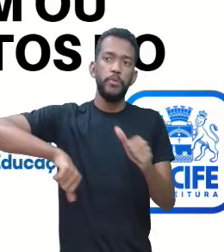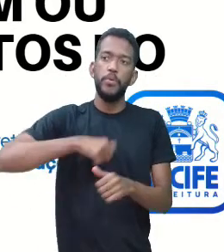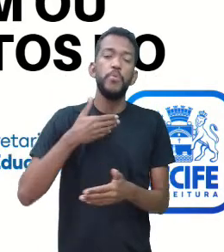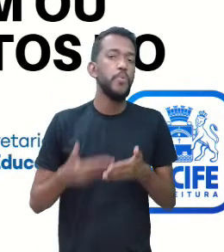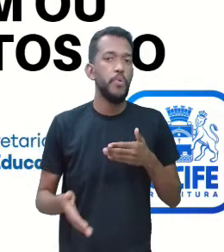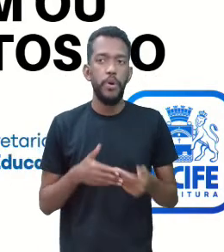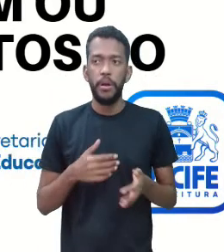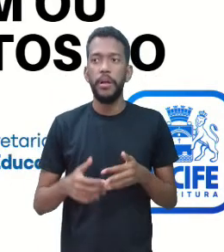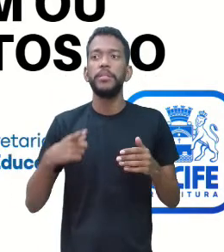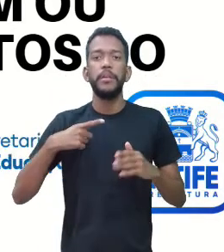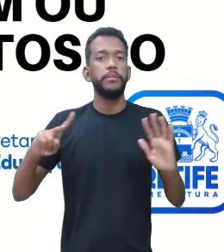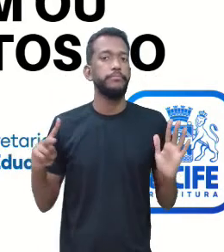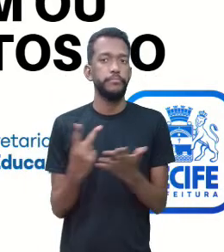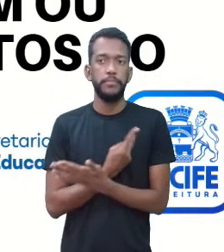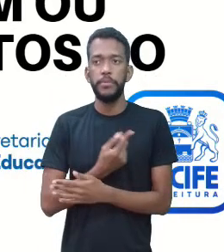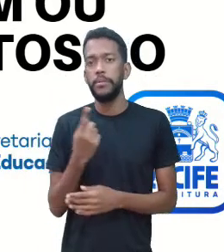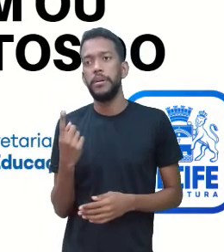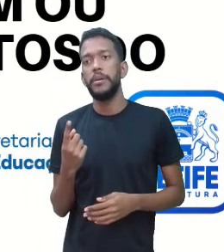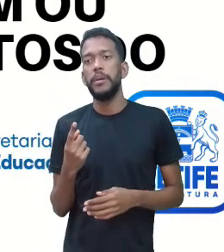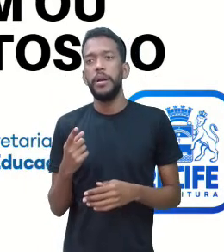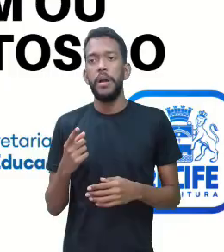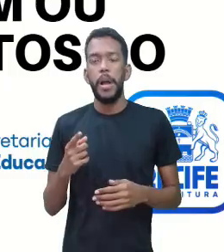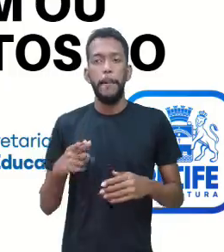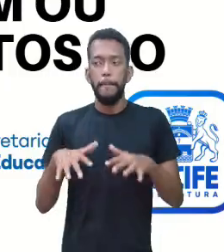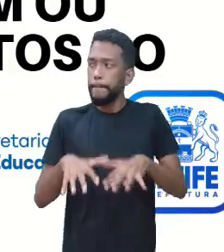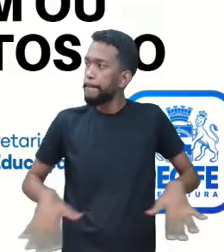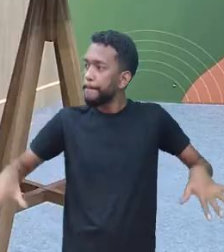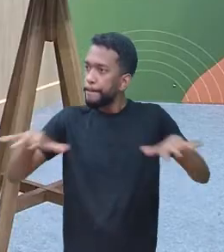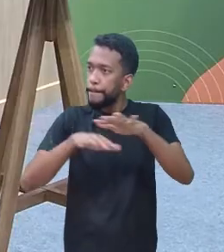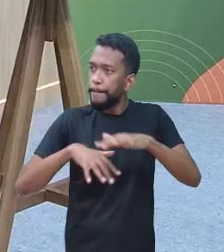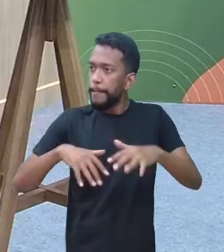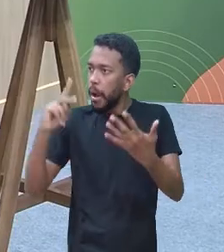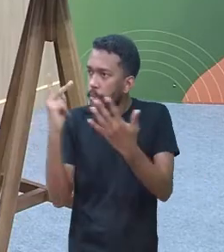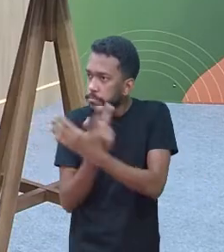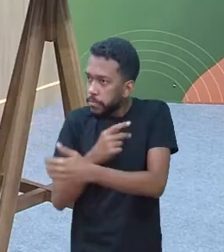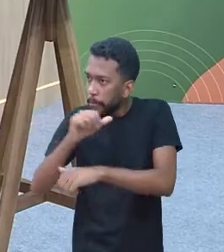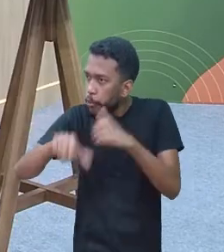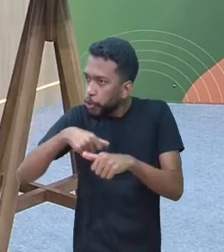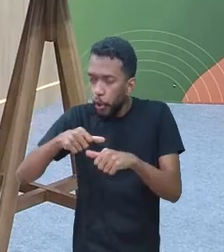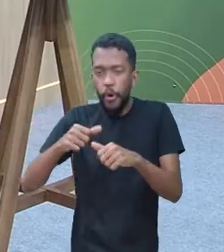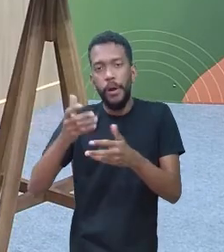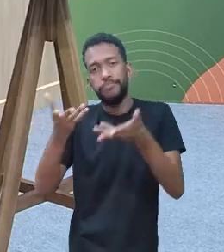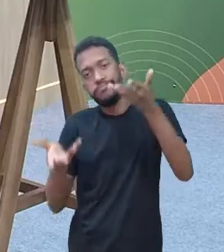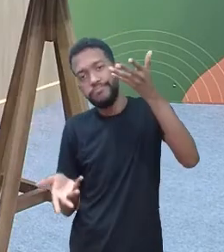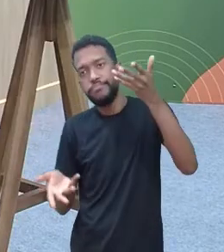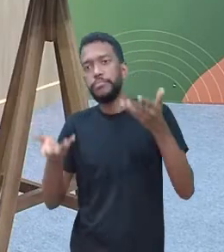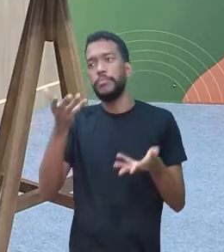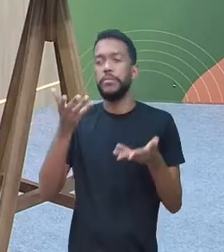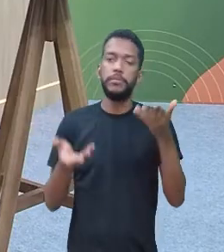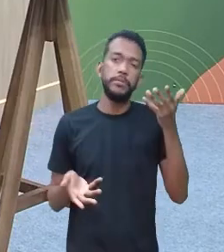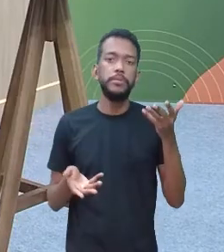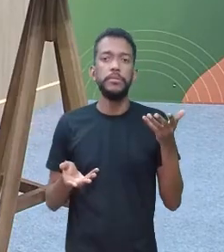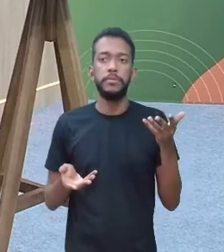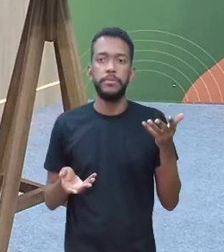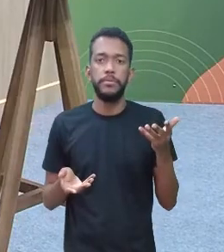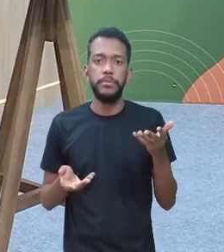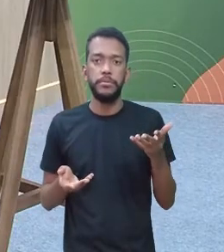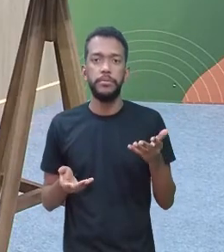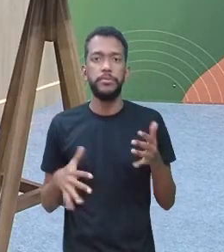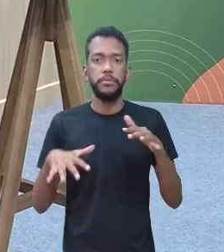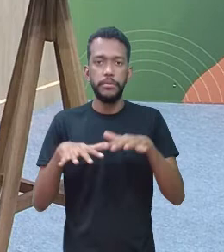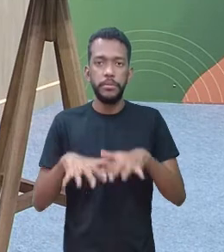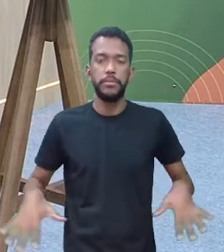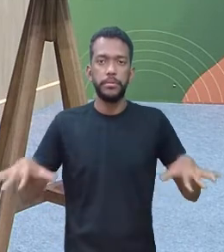que ocorre em um ou mais elementos do ambiente. Então, toda vez que um ou mais, vamos dizer,